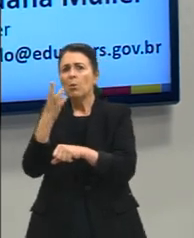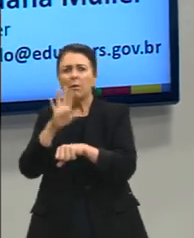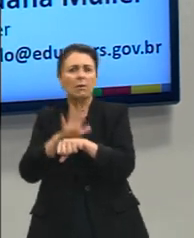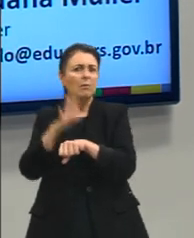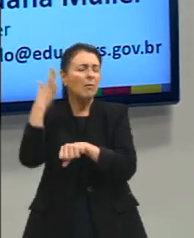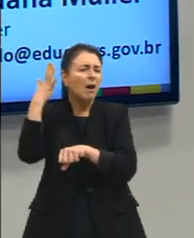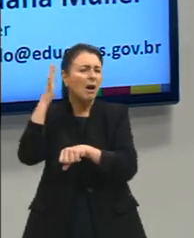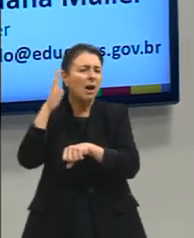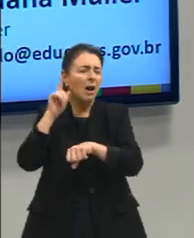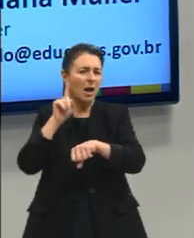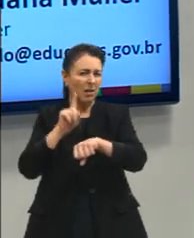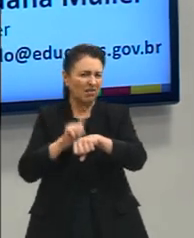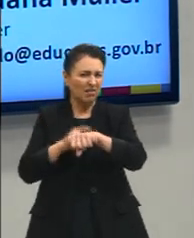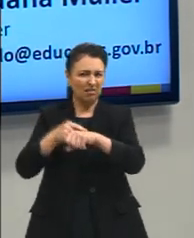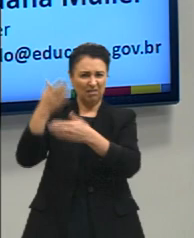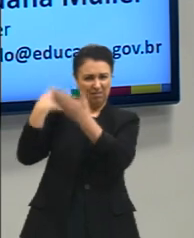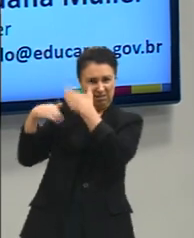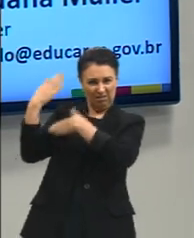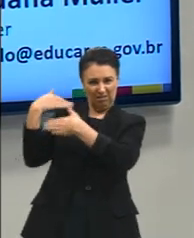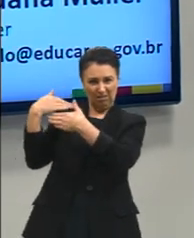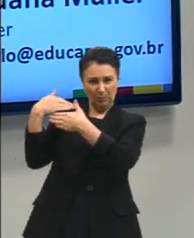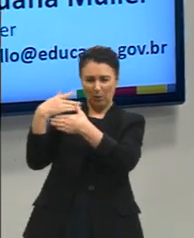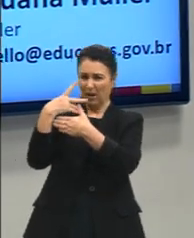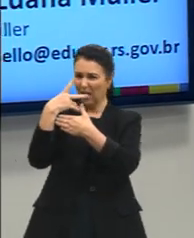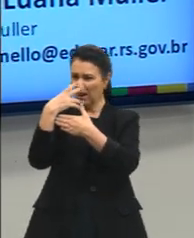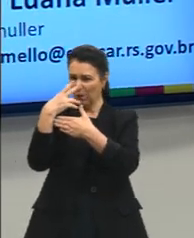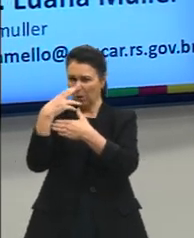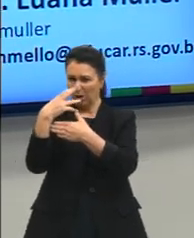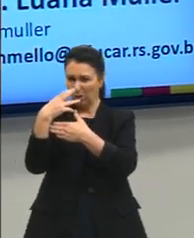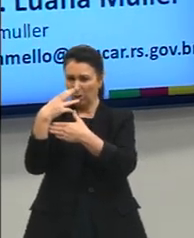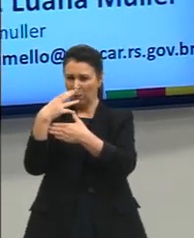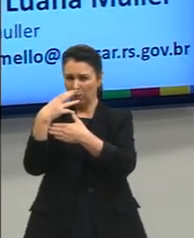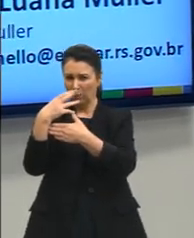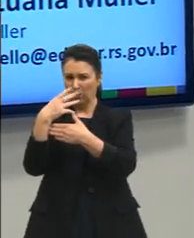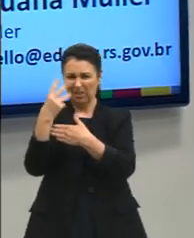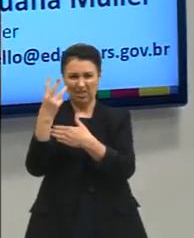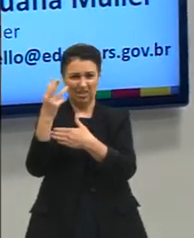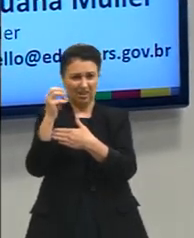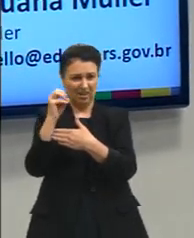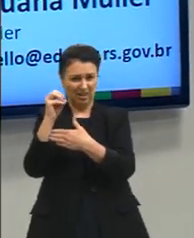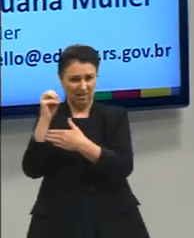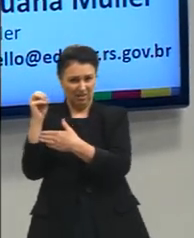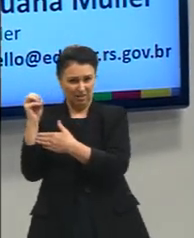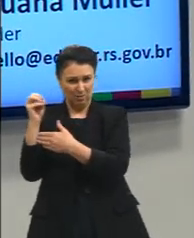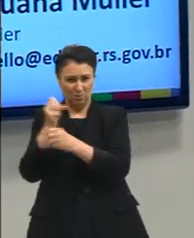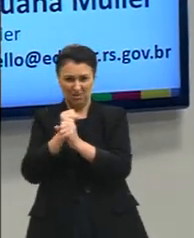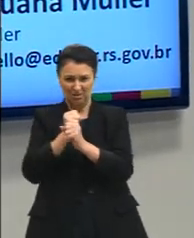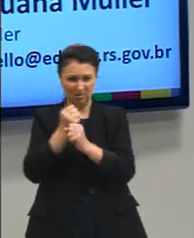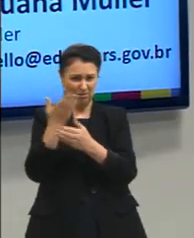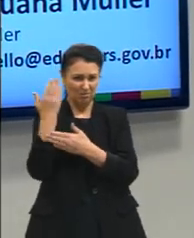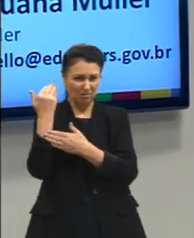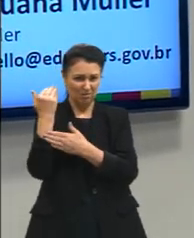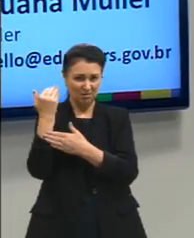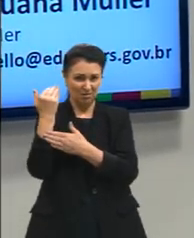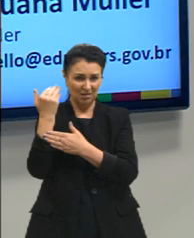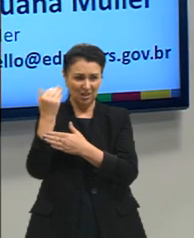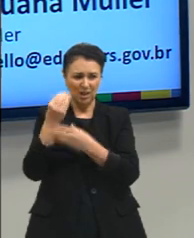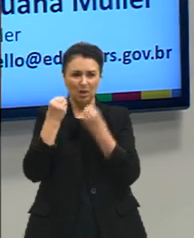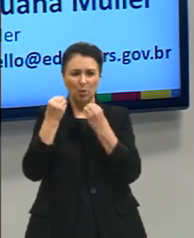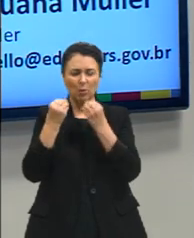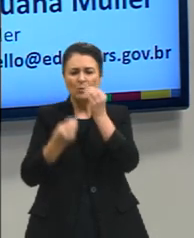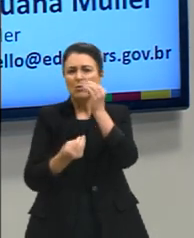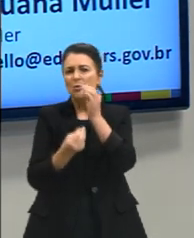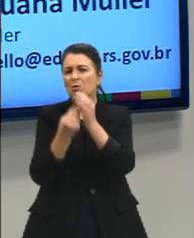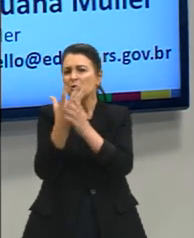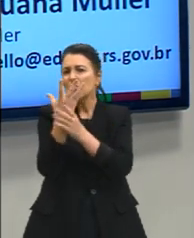gente fala Hoje é a mesma língua que se falava há 300 anos atrás e De onde surgiu a nossa